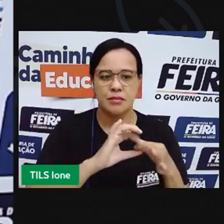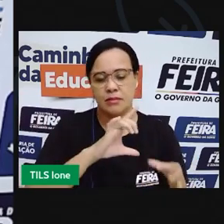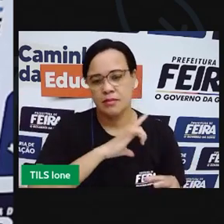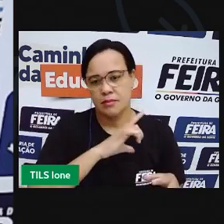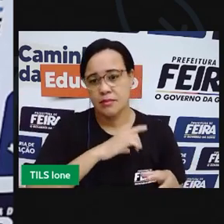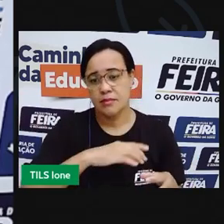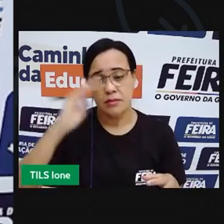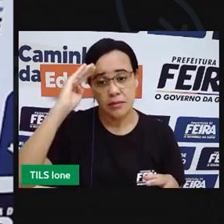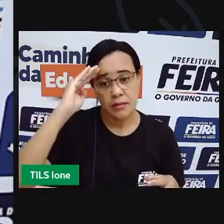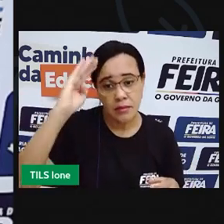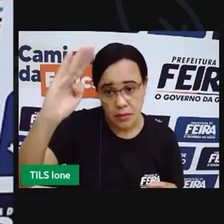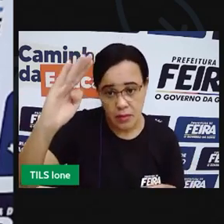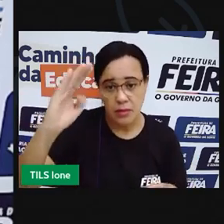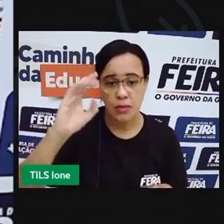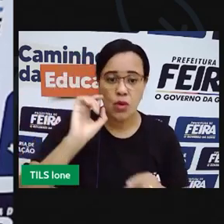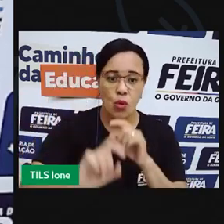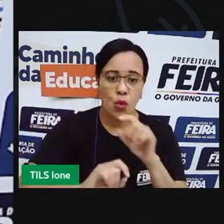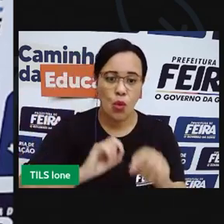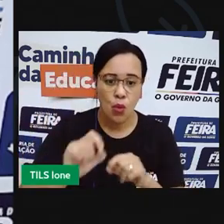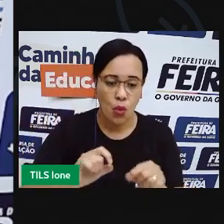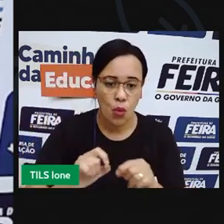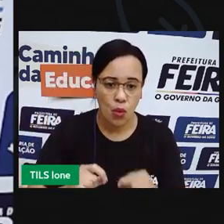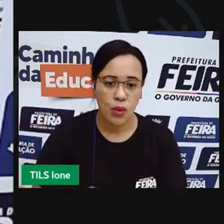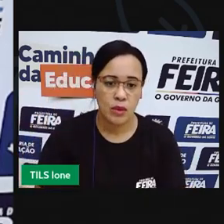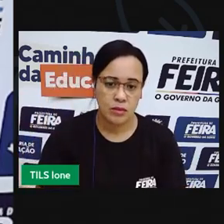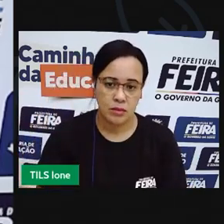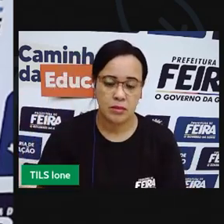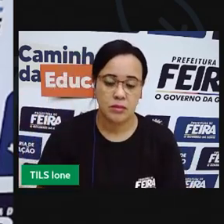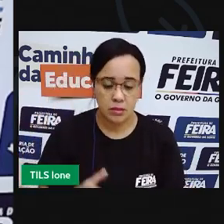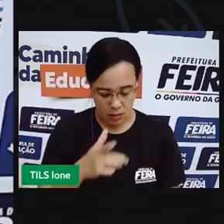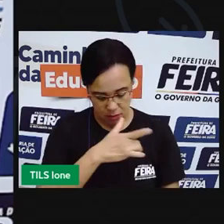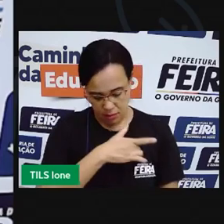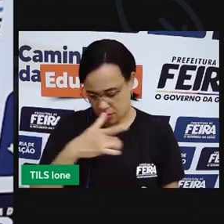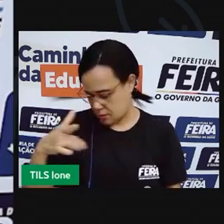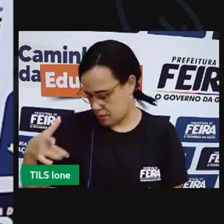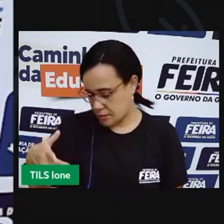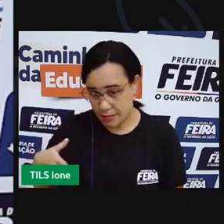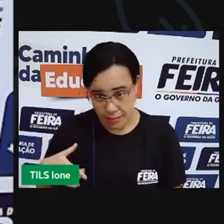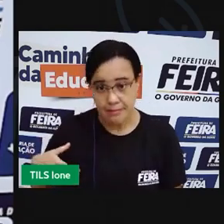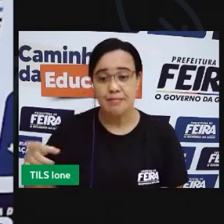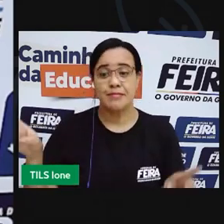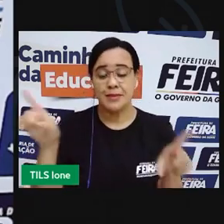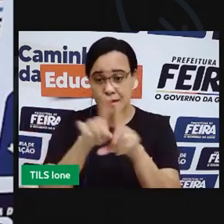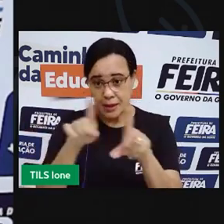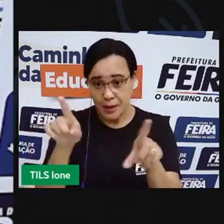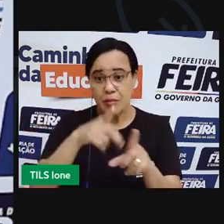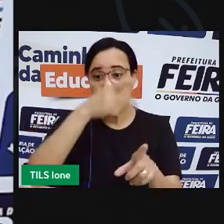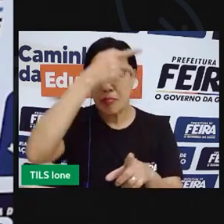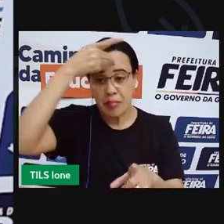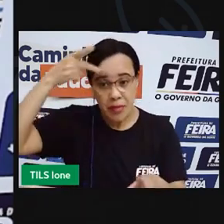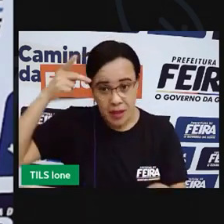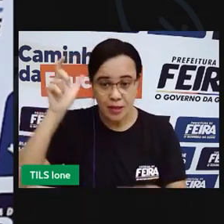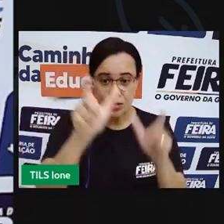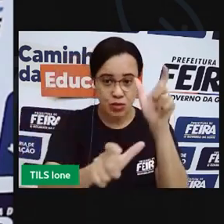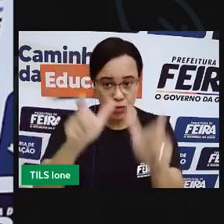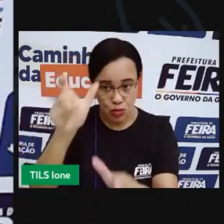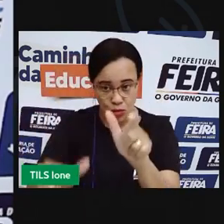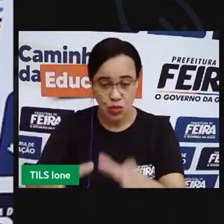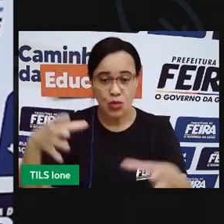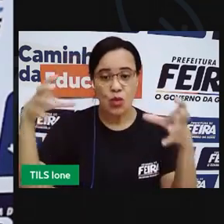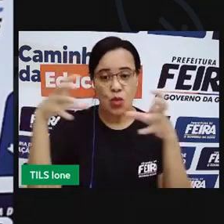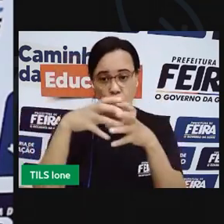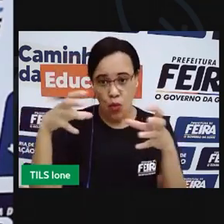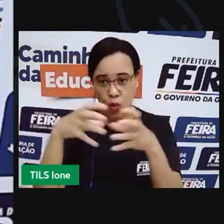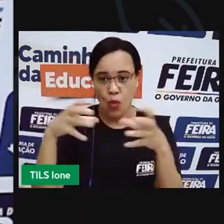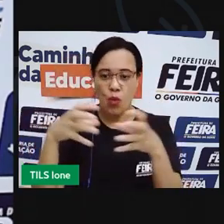E principalmente preservar aí a sua saúde e a saúde das pessoas que convivem com você.